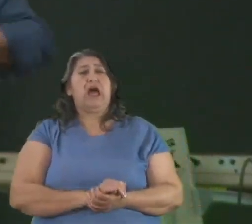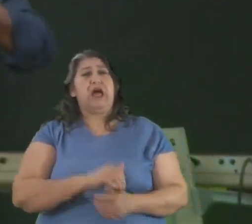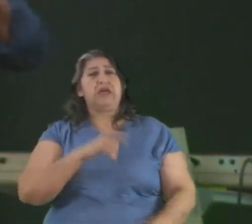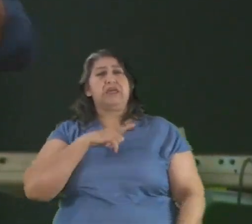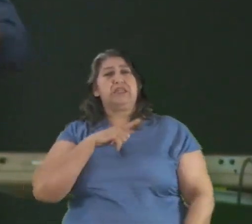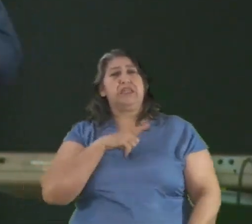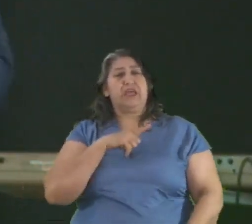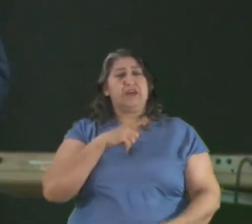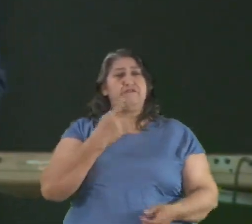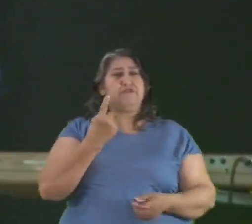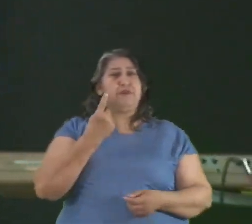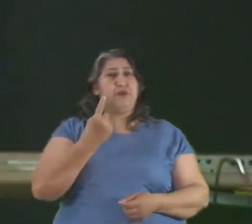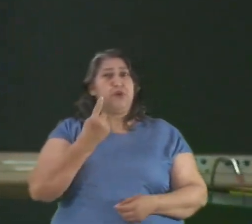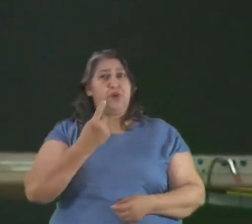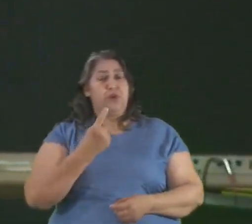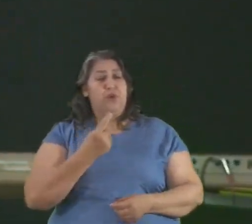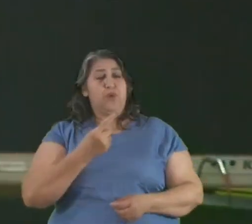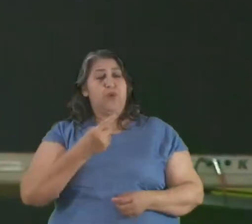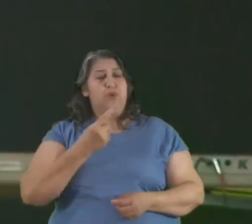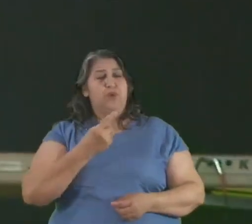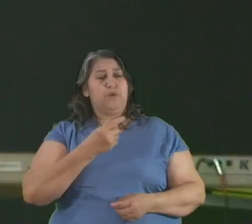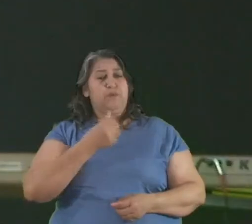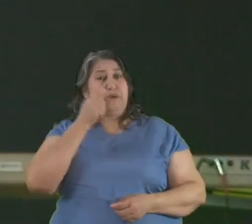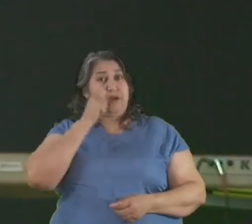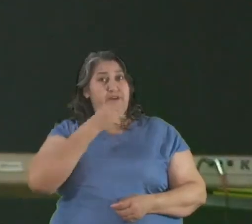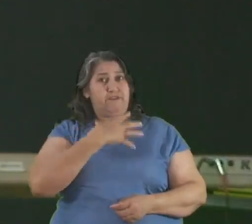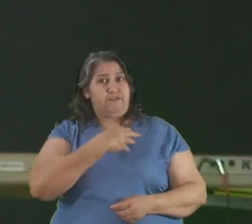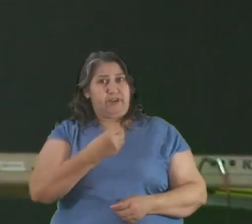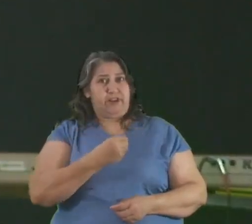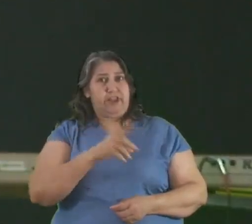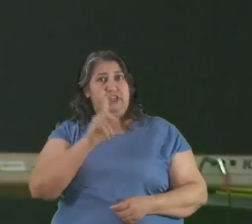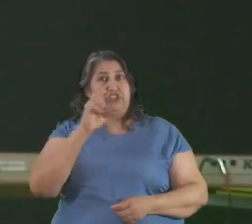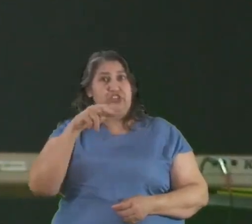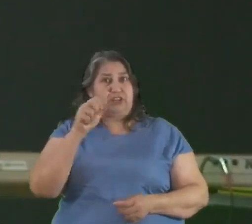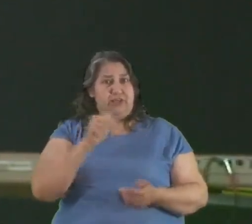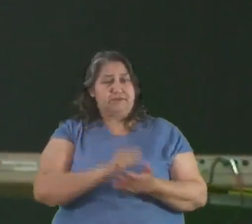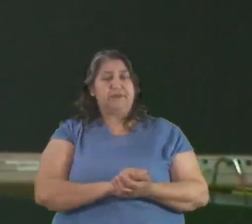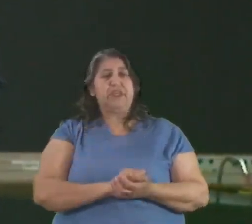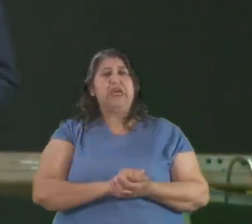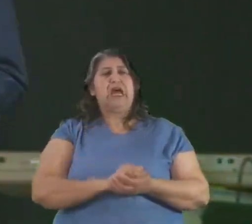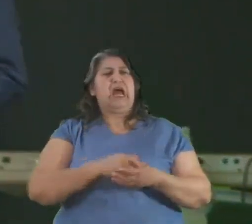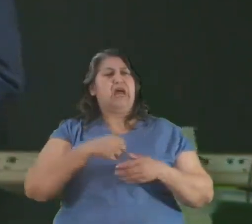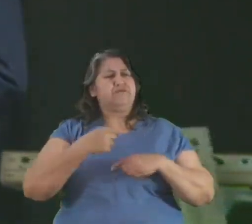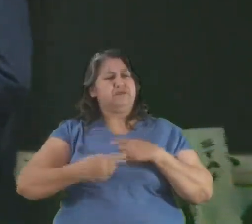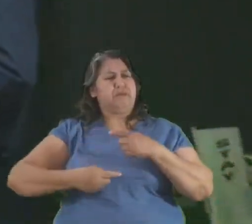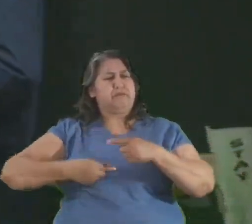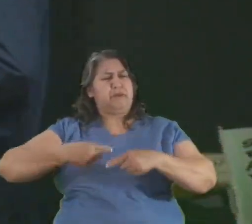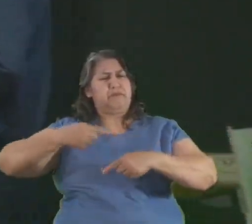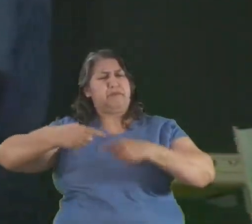gerar aí a nação de Israel. Eles proliferam, eles crescem,